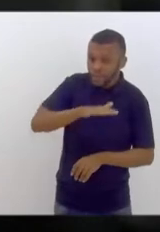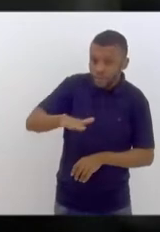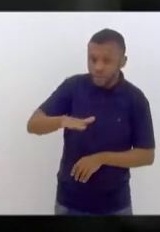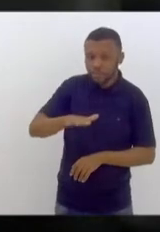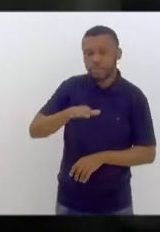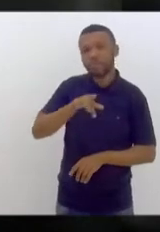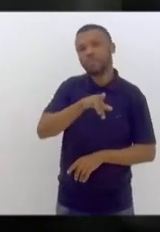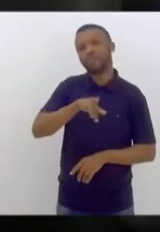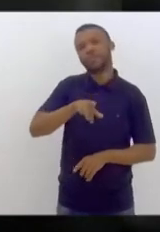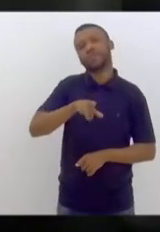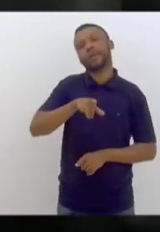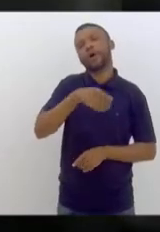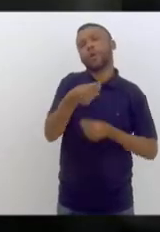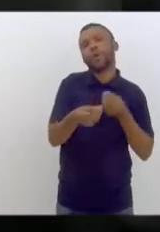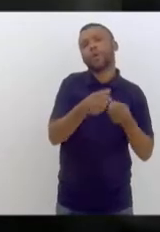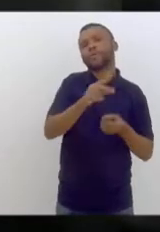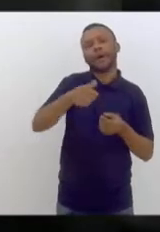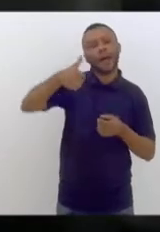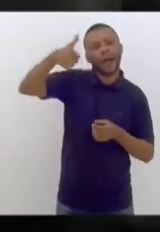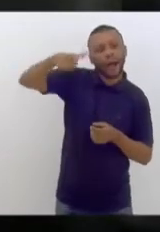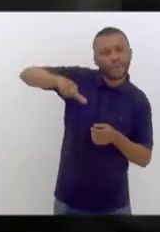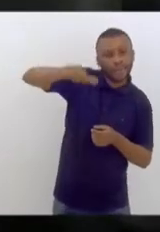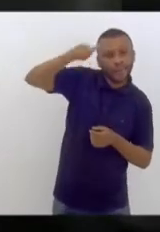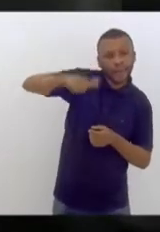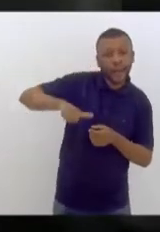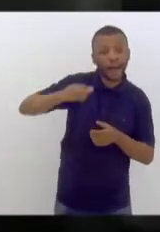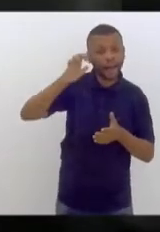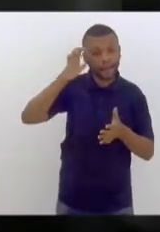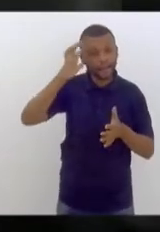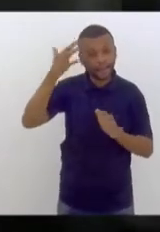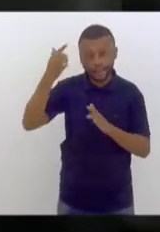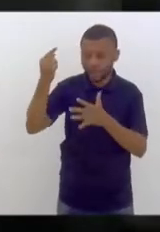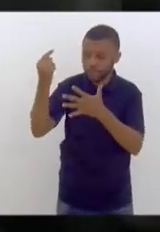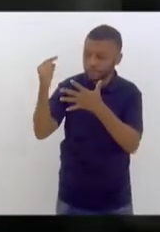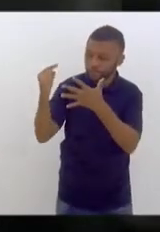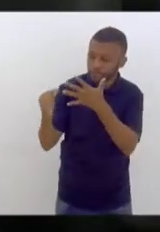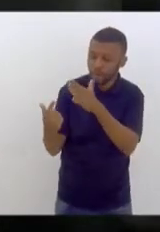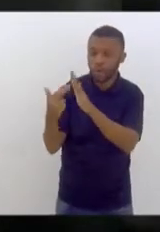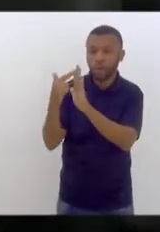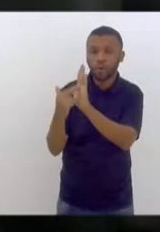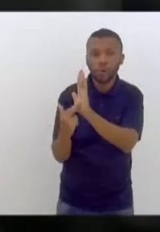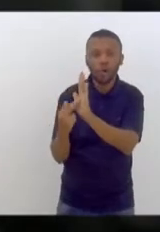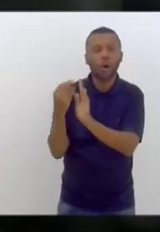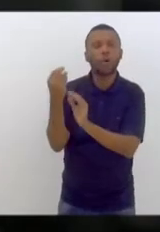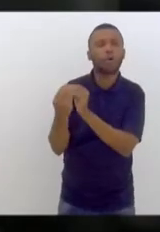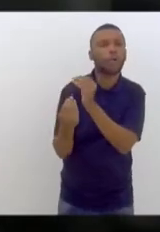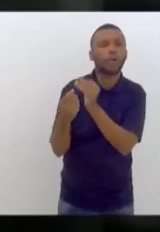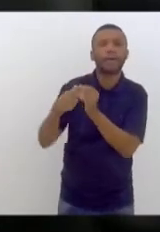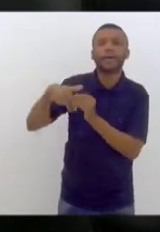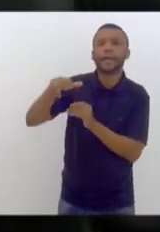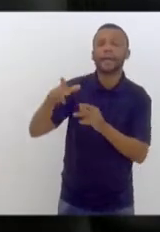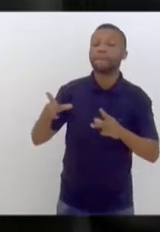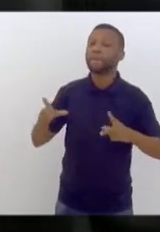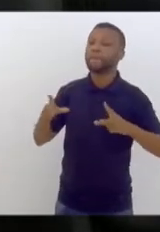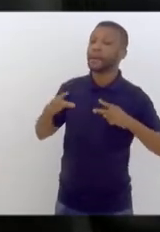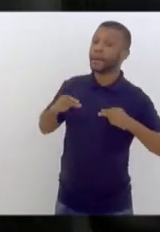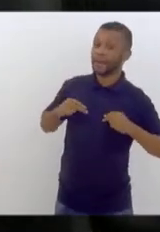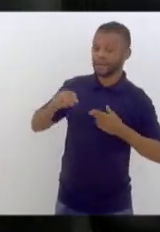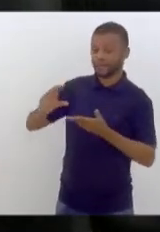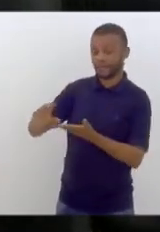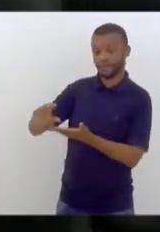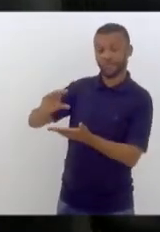delimitar qual é o critério? Como vamos definir quem tem merecimento de